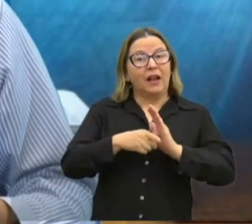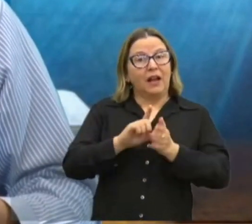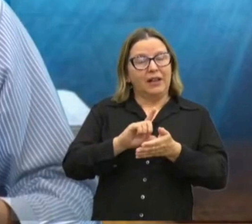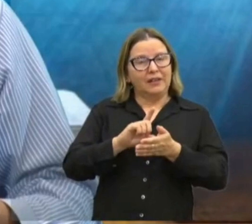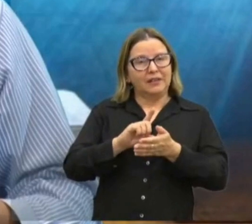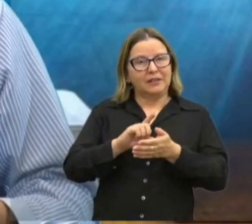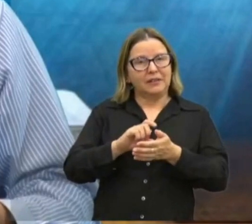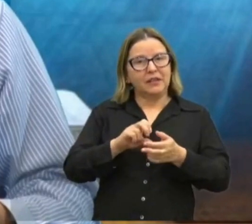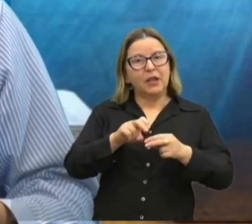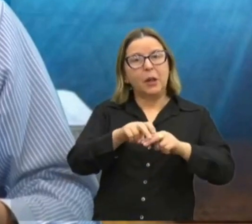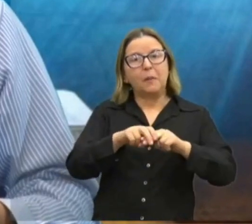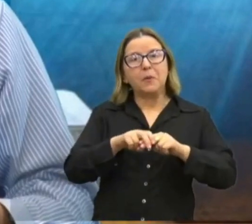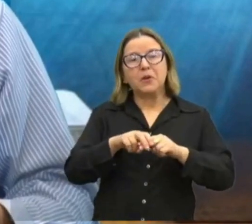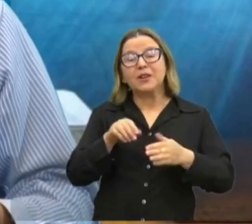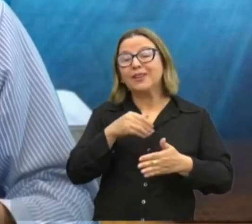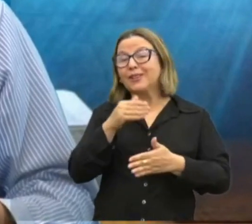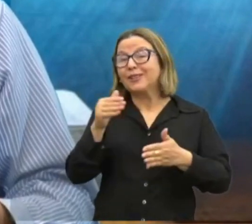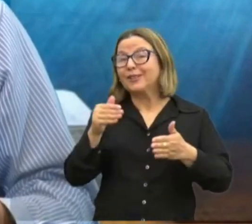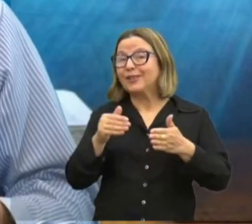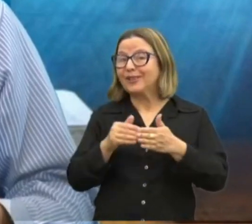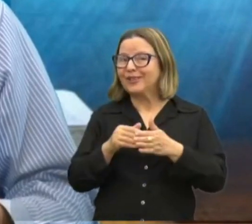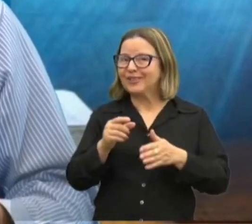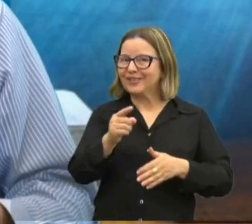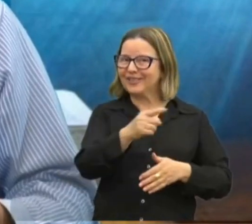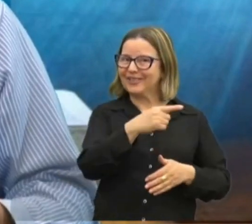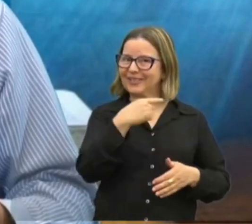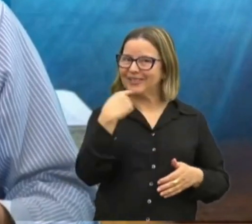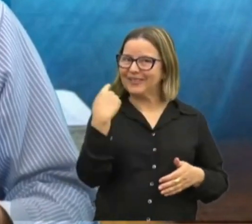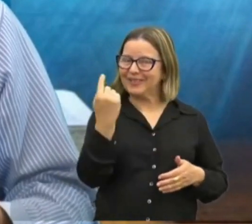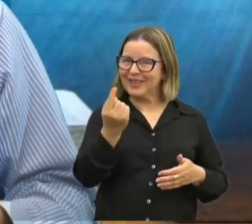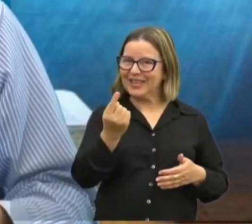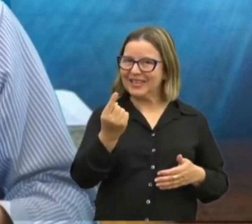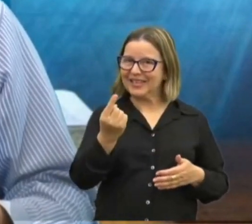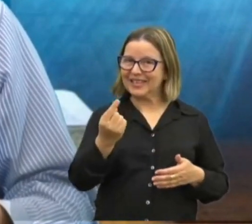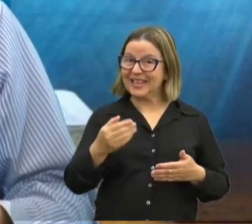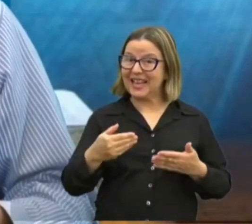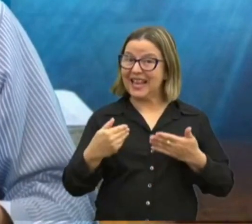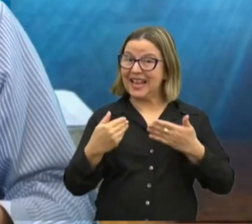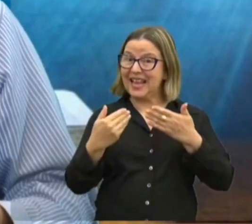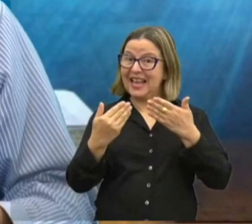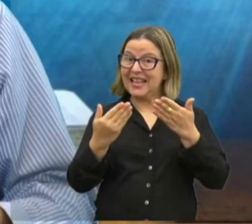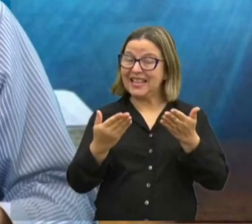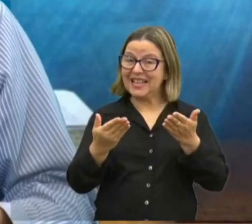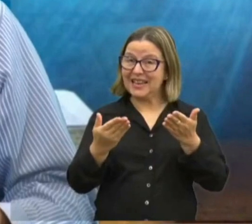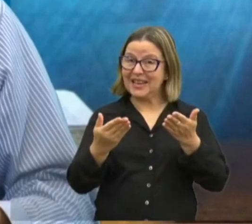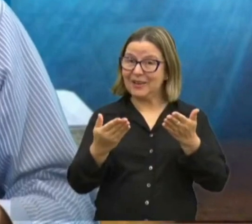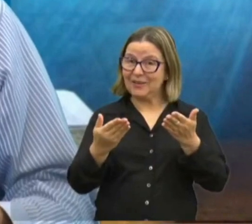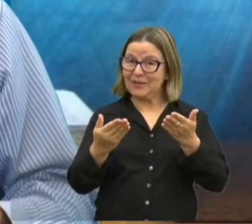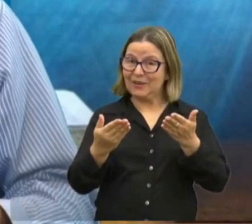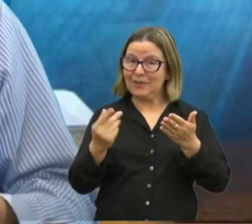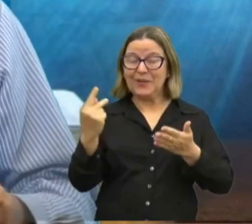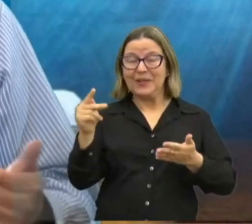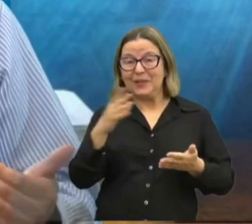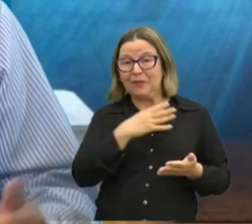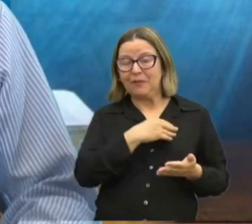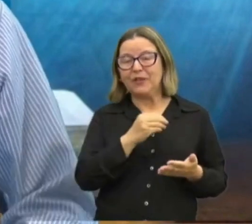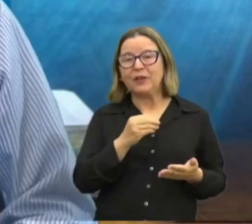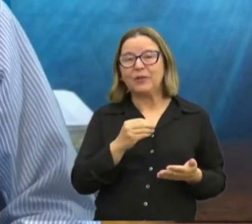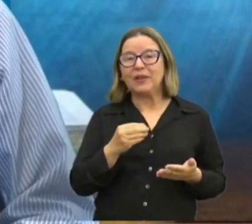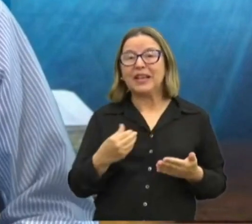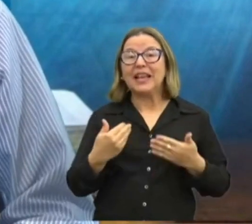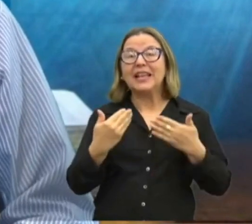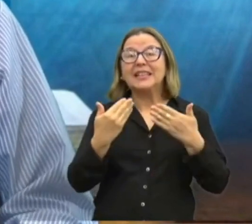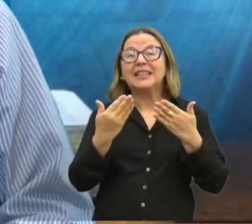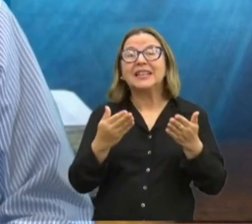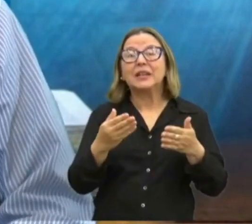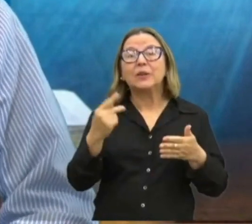por todos nós, o entregou. O que significa isso, né? Deus